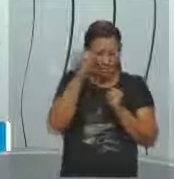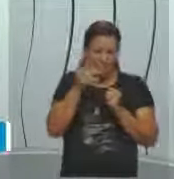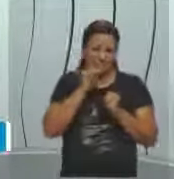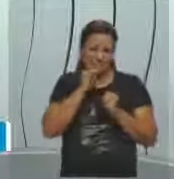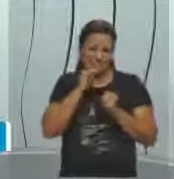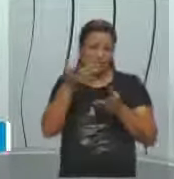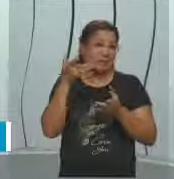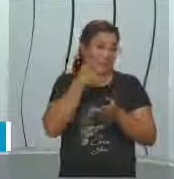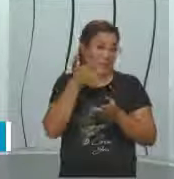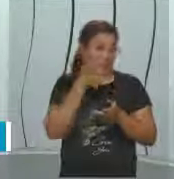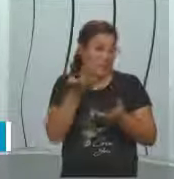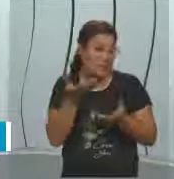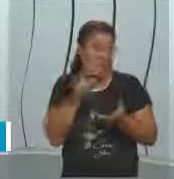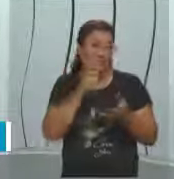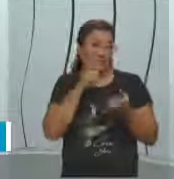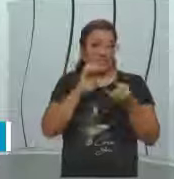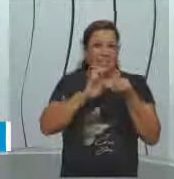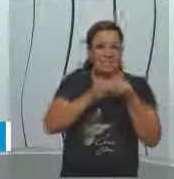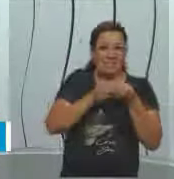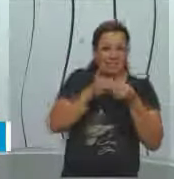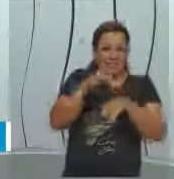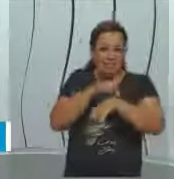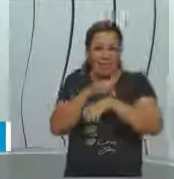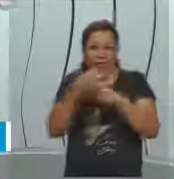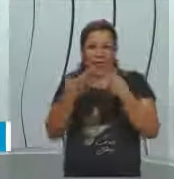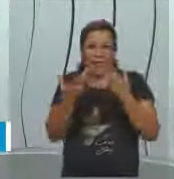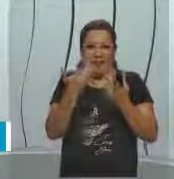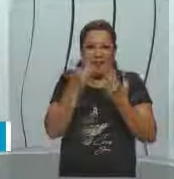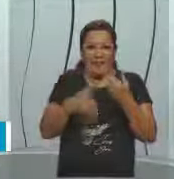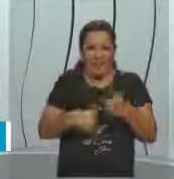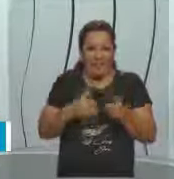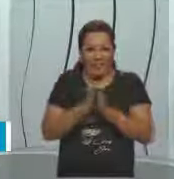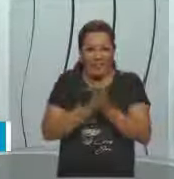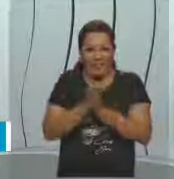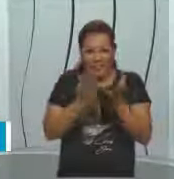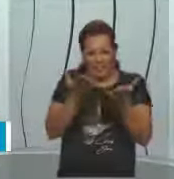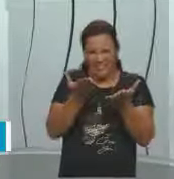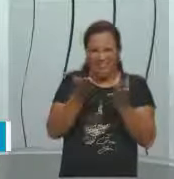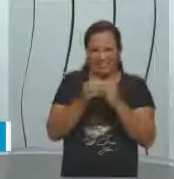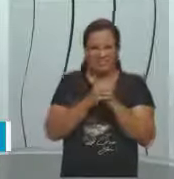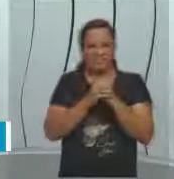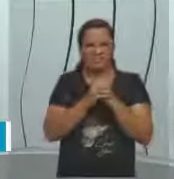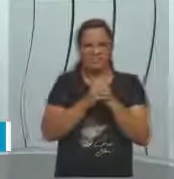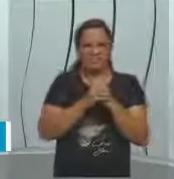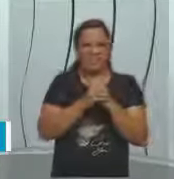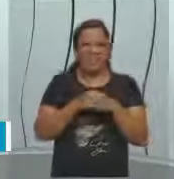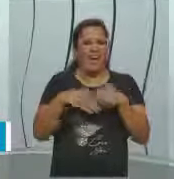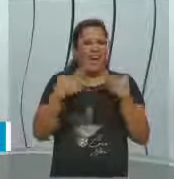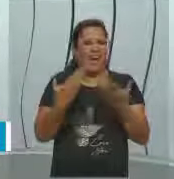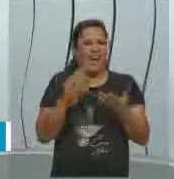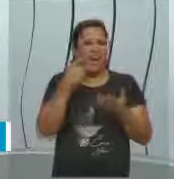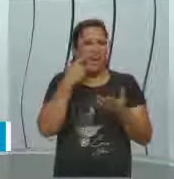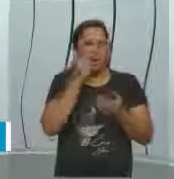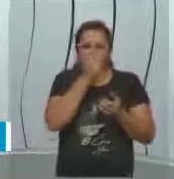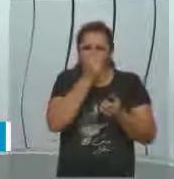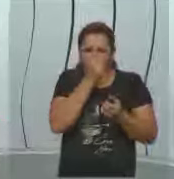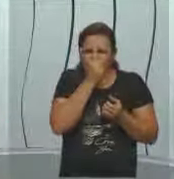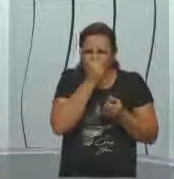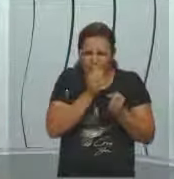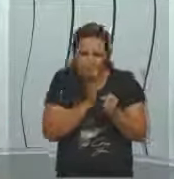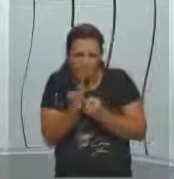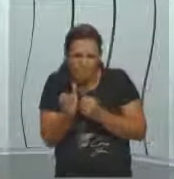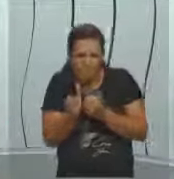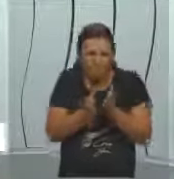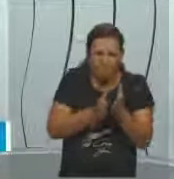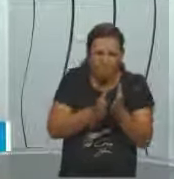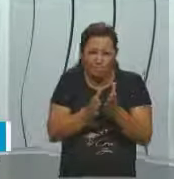lanche é gostoso, né? Se é um feijão tropeiro, alguma coisa assim, o pessoal fica doido para chegar lá para merendar, não é? Então imagina que o corredor está lotado de gente.